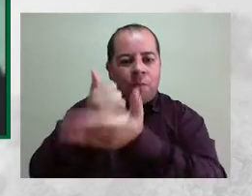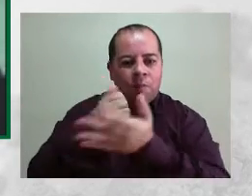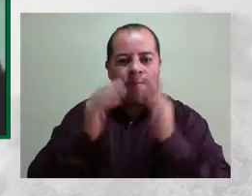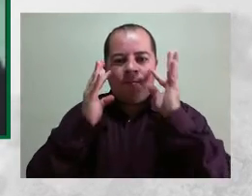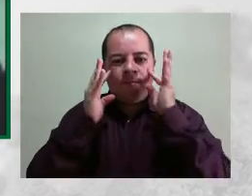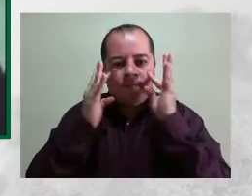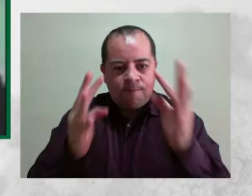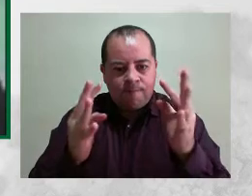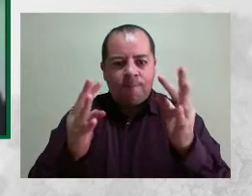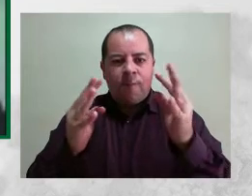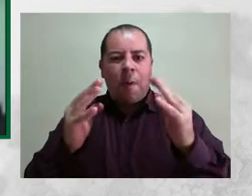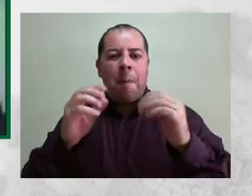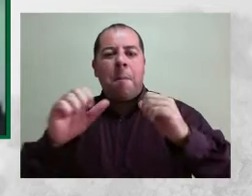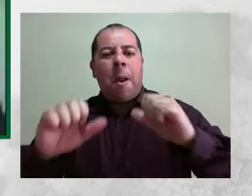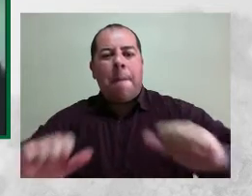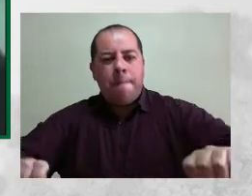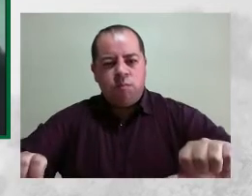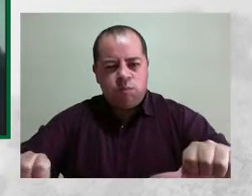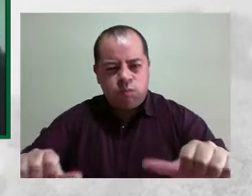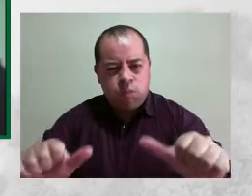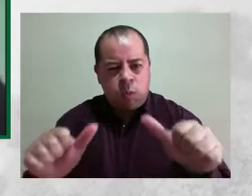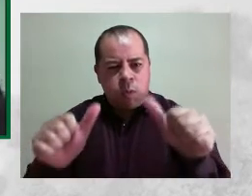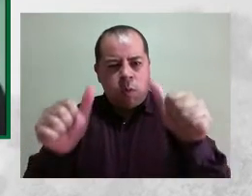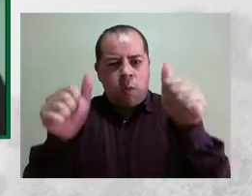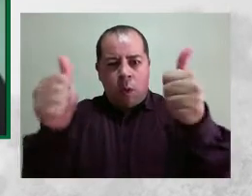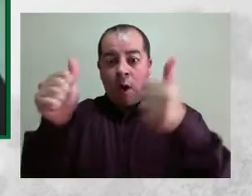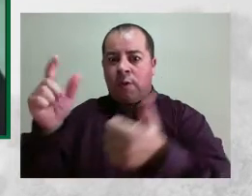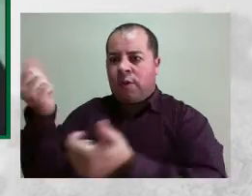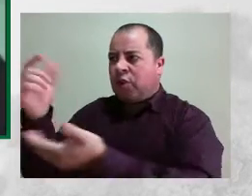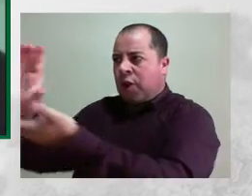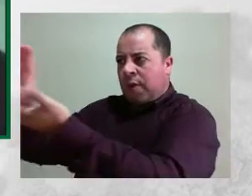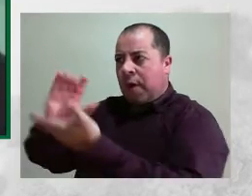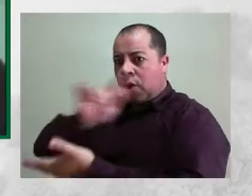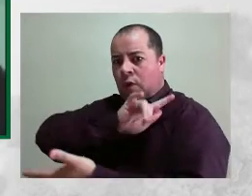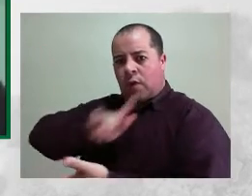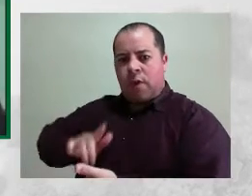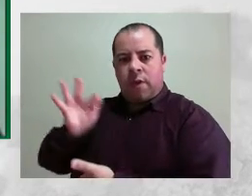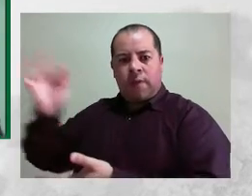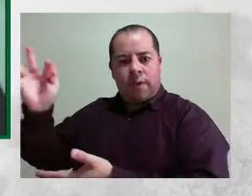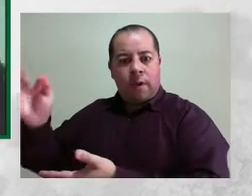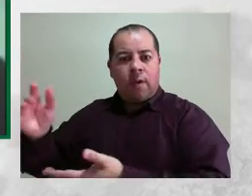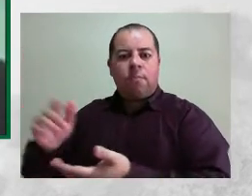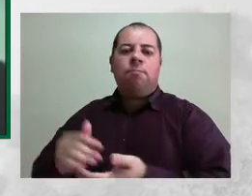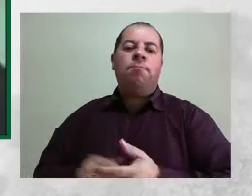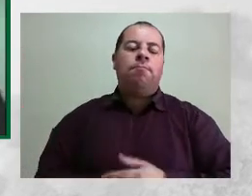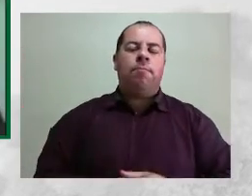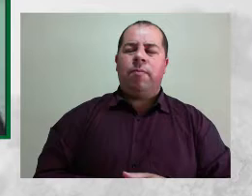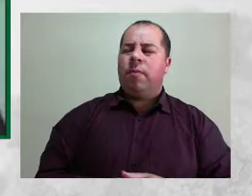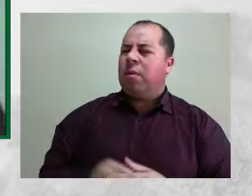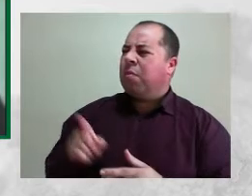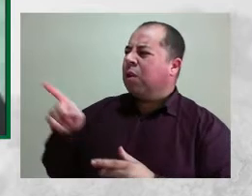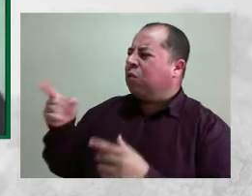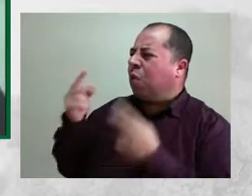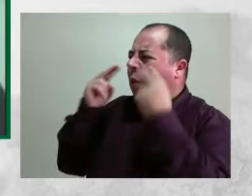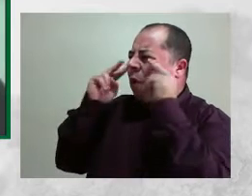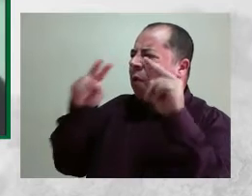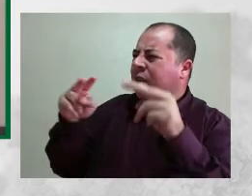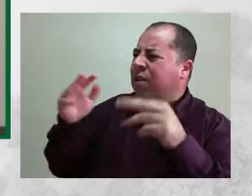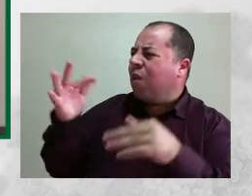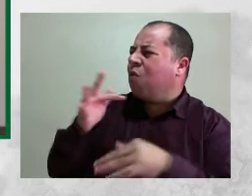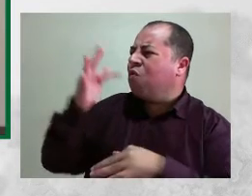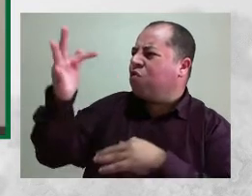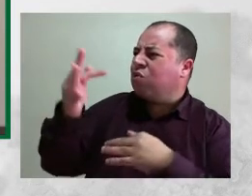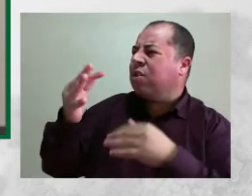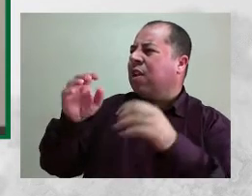já vem realizando, mas agora nós vamos poder potencializar com a vinda desses recursos advindos do governo federal. Professor, como o